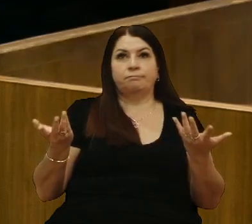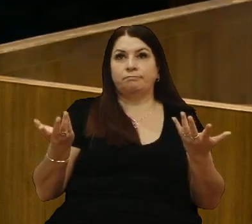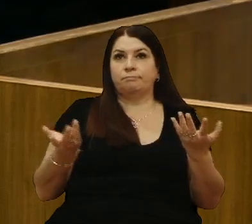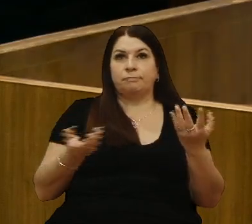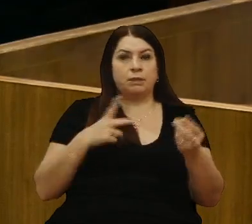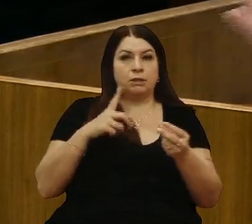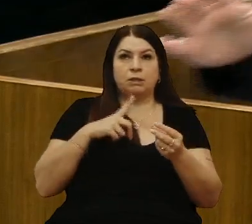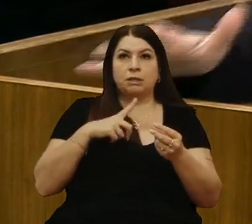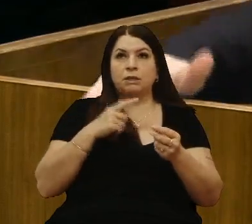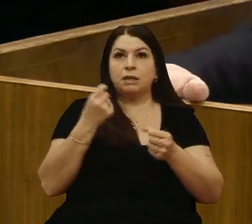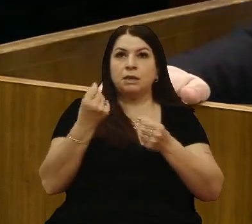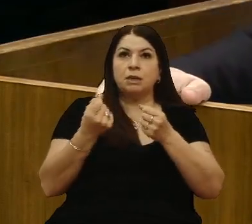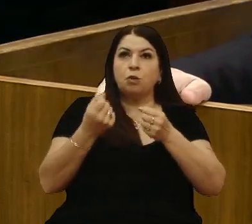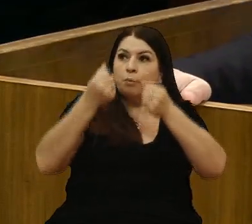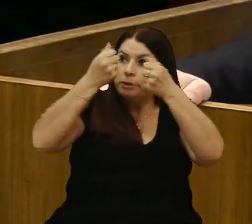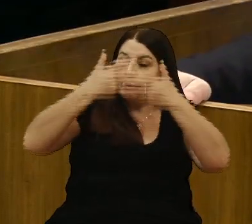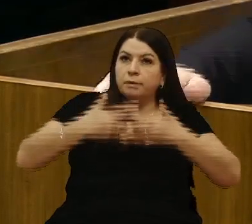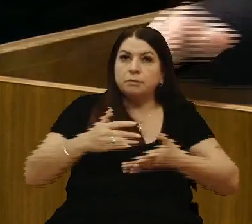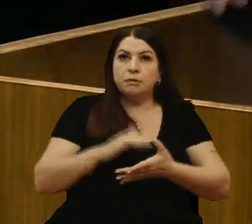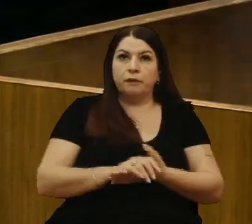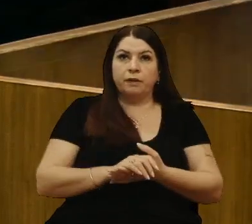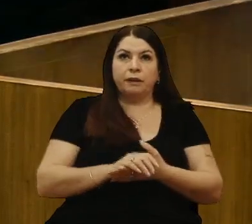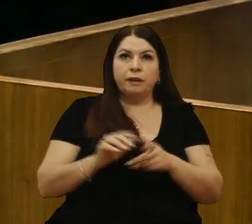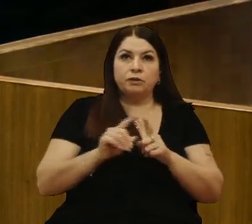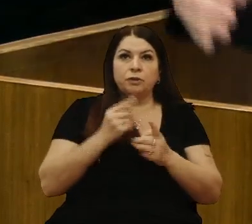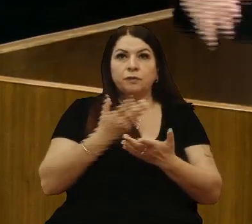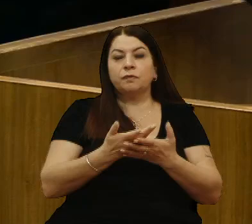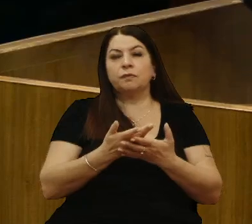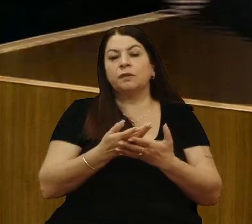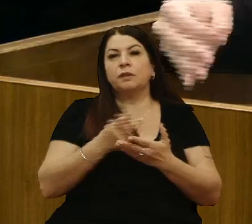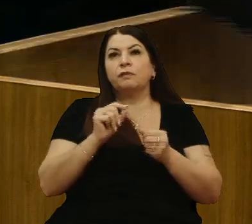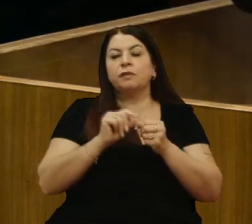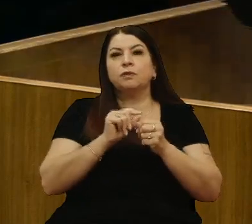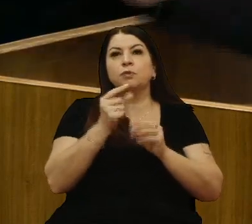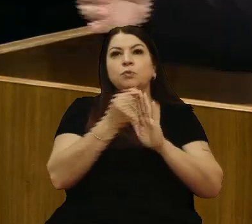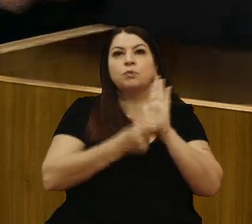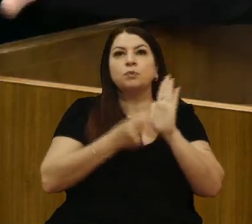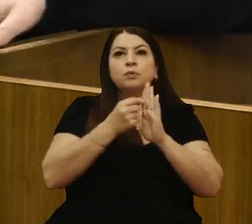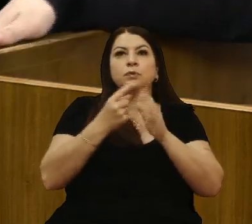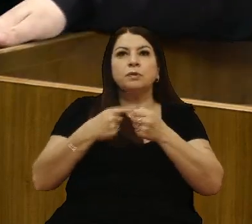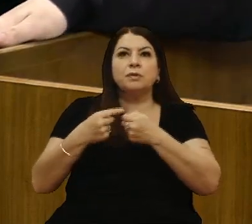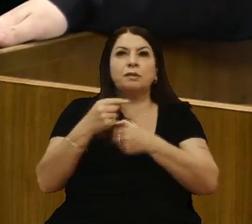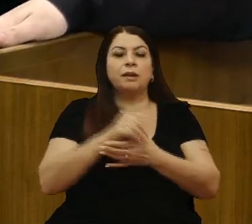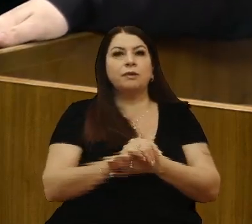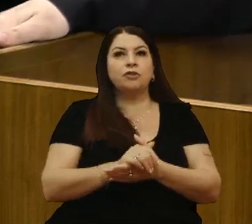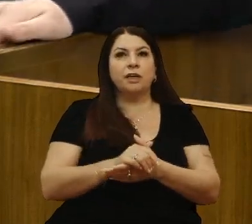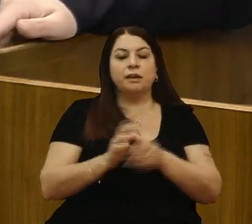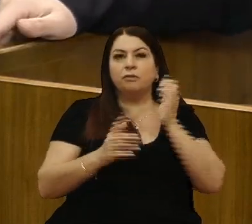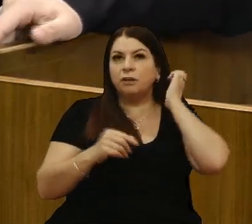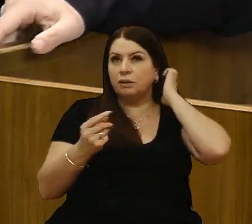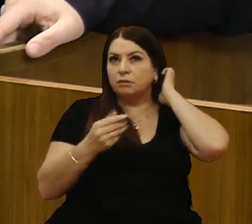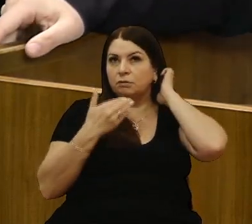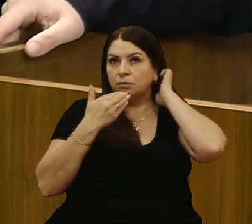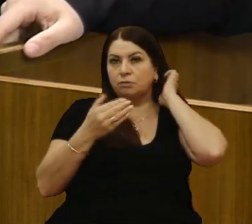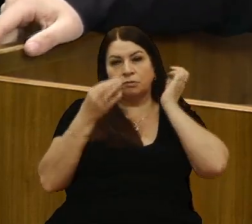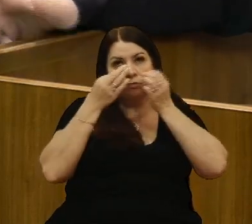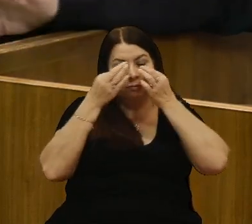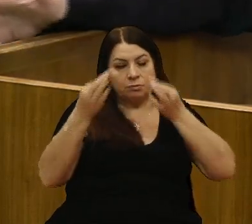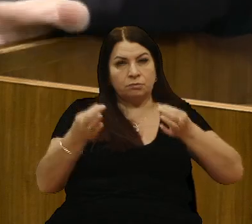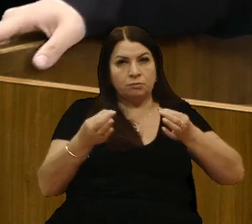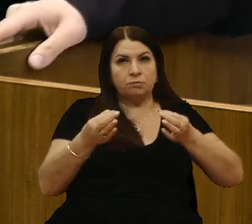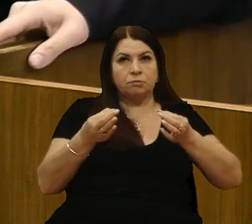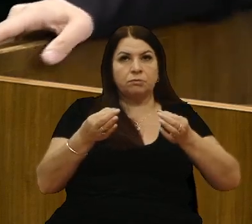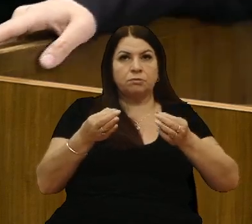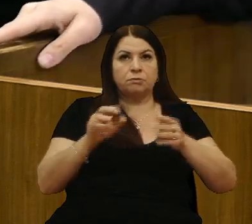que ter alguma explicação. Estão fazendo o que com o orçamento da nossa cidade? Peço a atenção dos veículos de